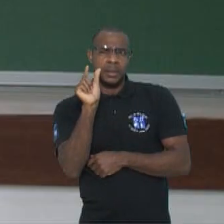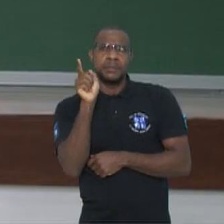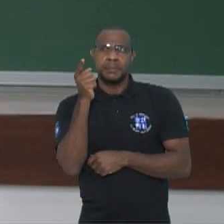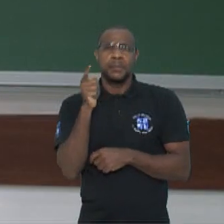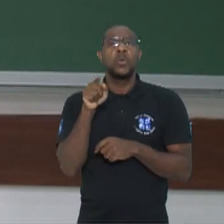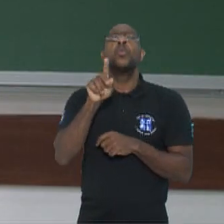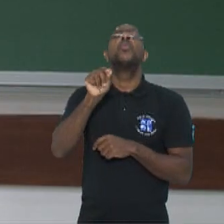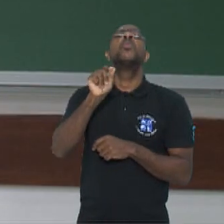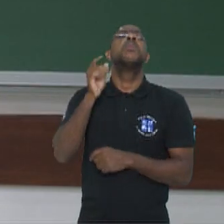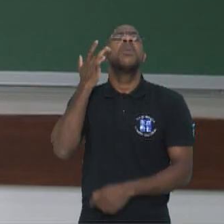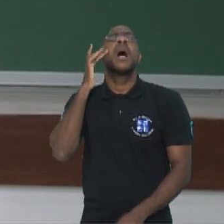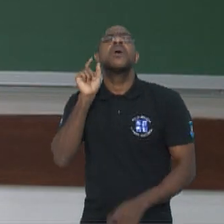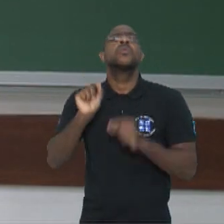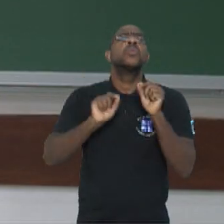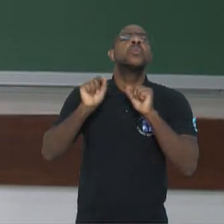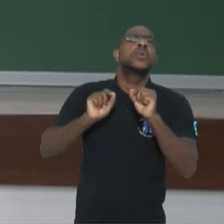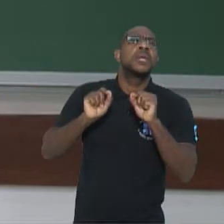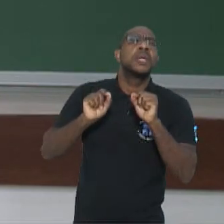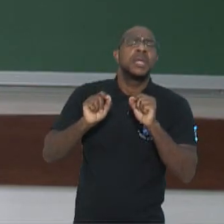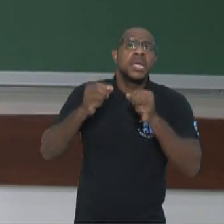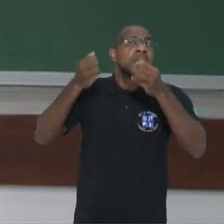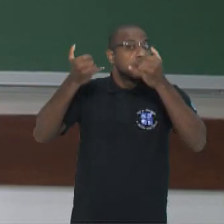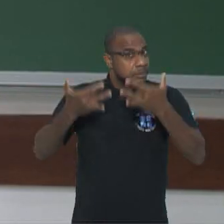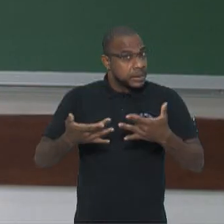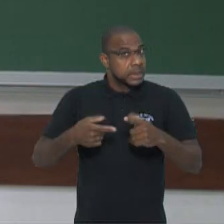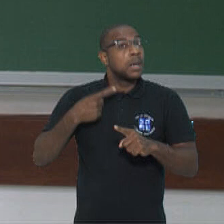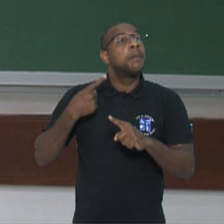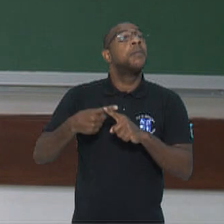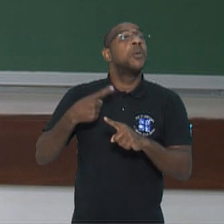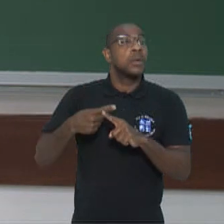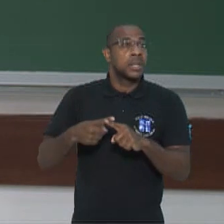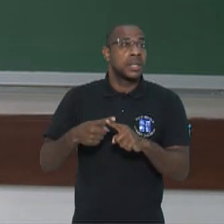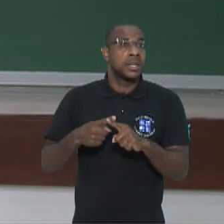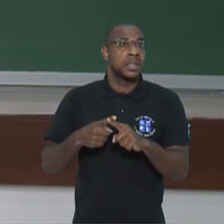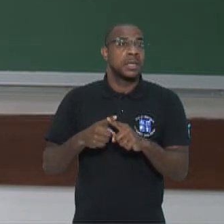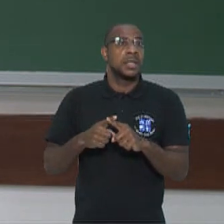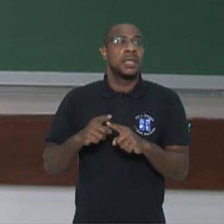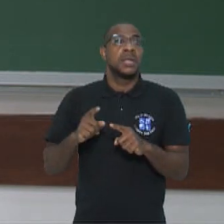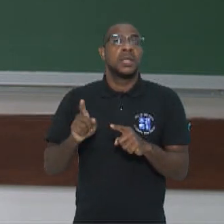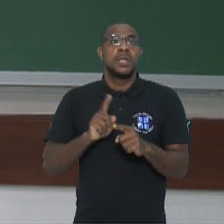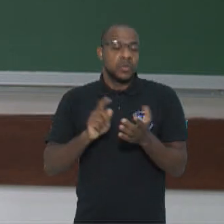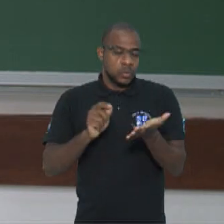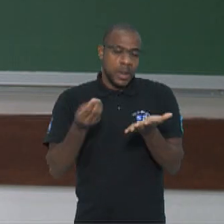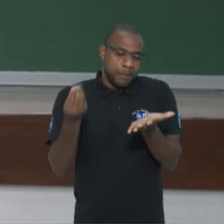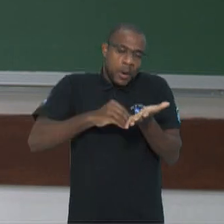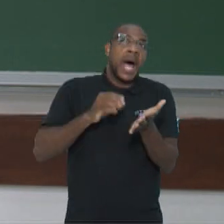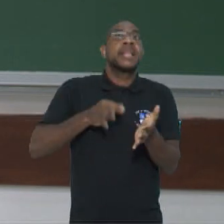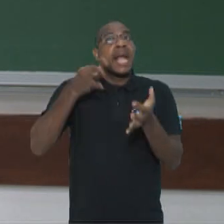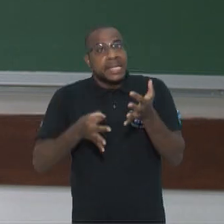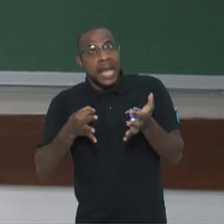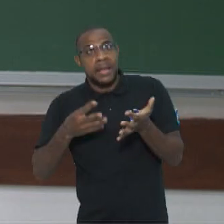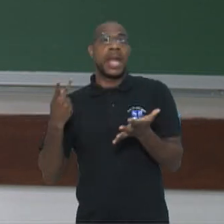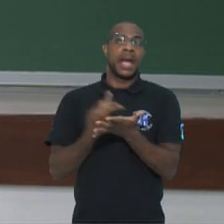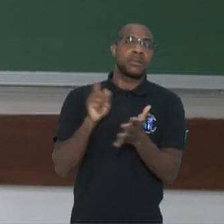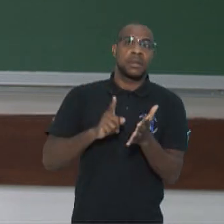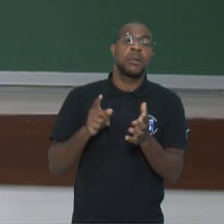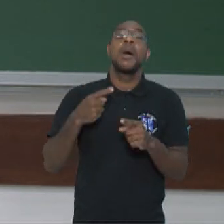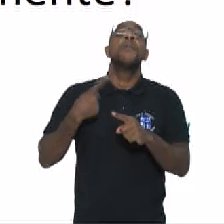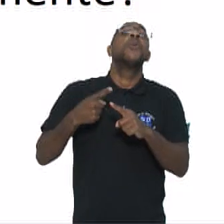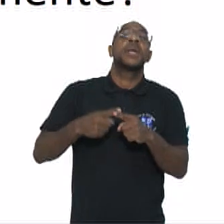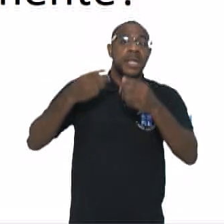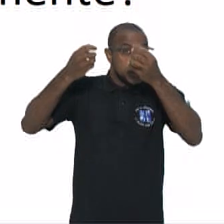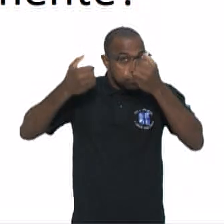vocês acham disso? E expliquem por quê. Não é para colocar somente está correto ou está errado, né? Por quê?